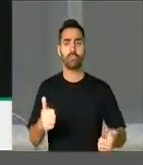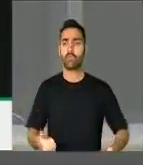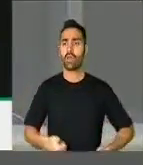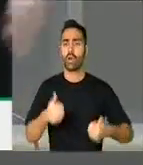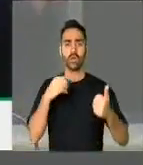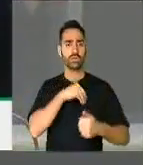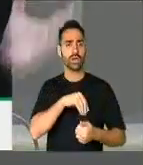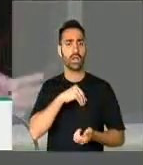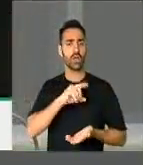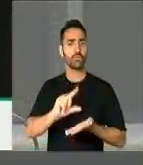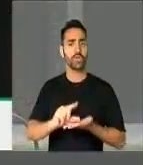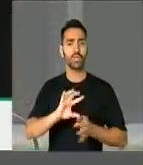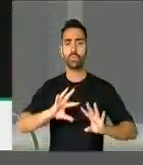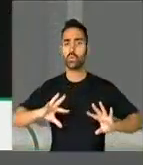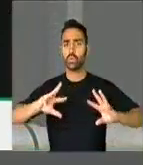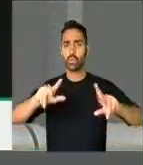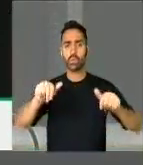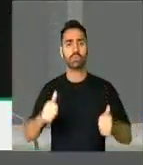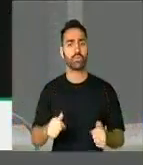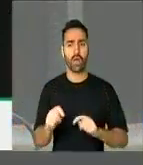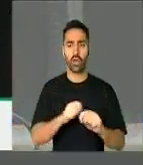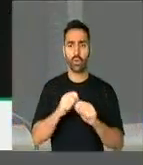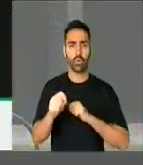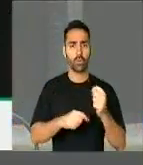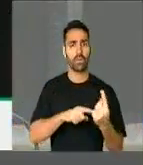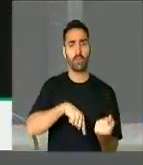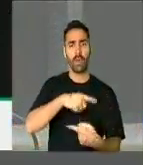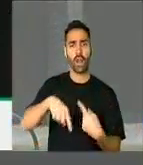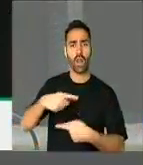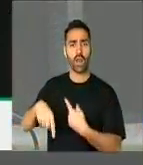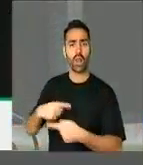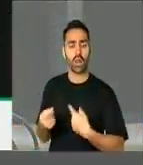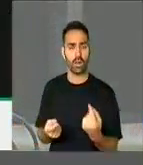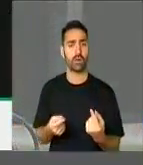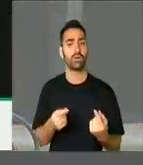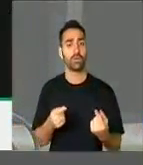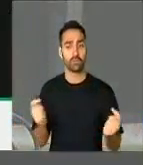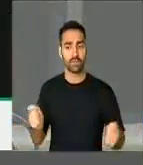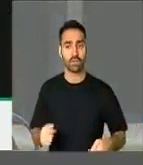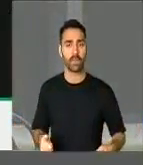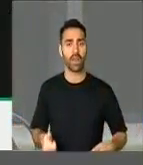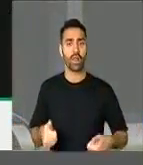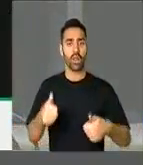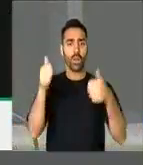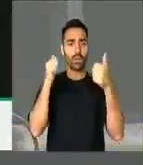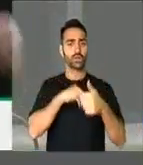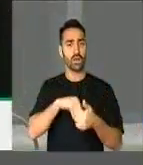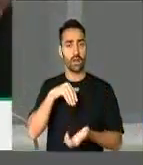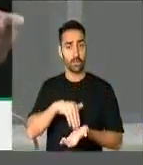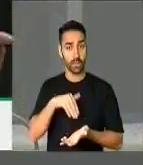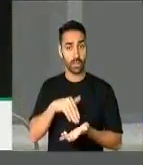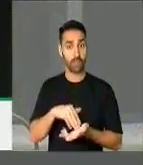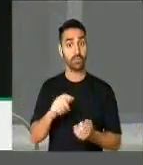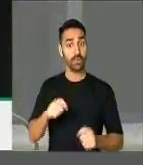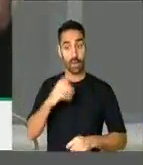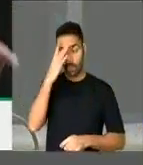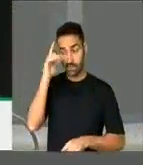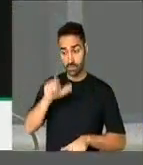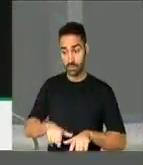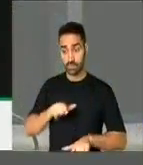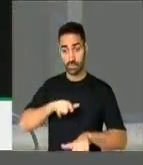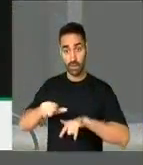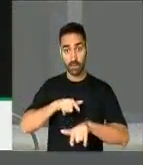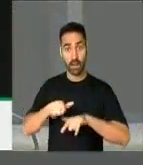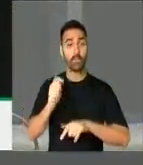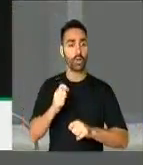salário mínimo dos trabalhadores, fez a economia rodar. Quanto mais você melhora o salário mínimo, mais o trabalhador tem poder de compra, tendo poder